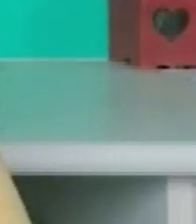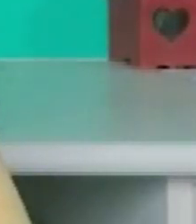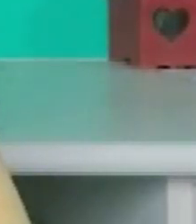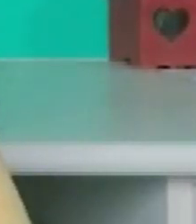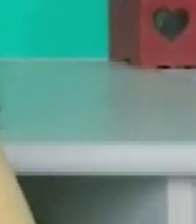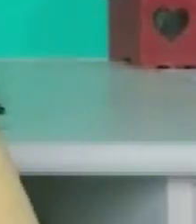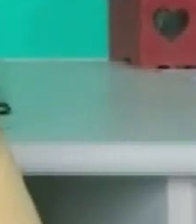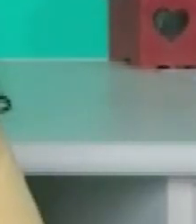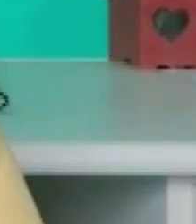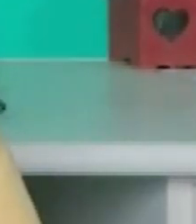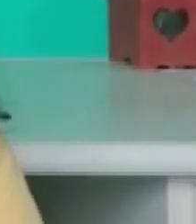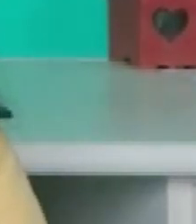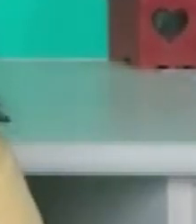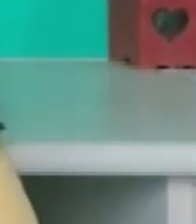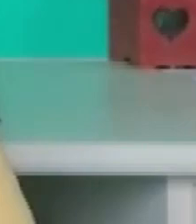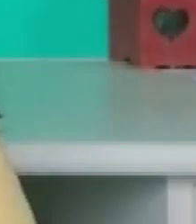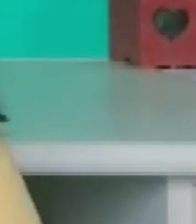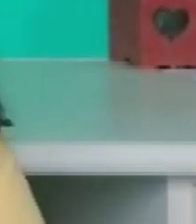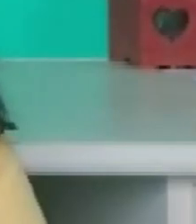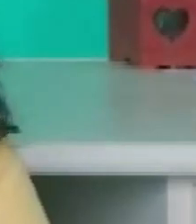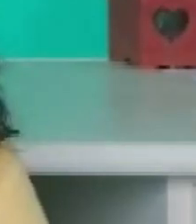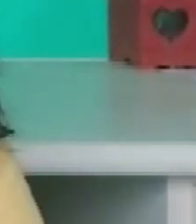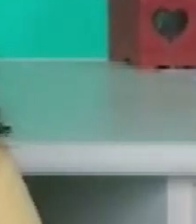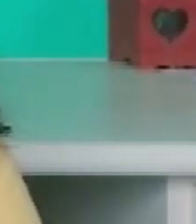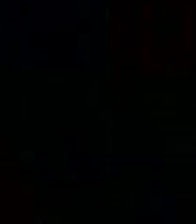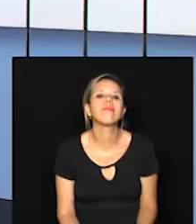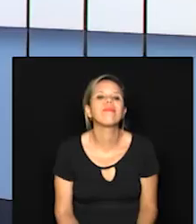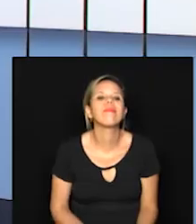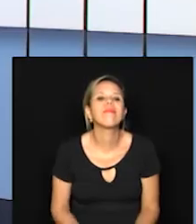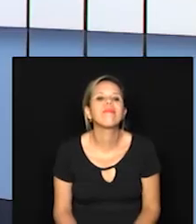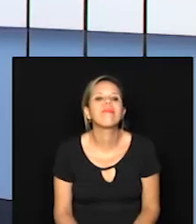sociedade fraterna depende de todos nós.